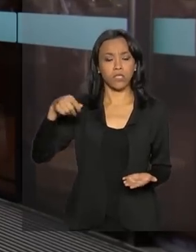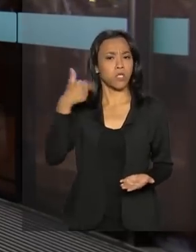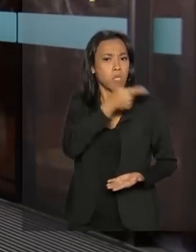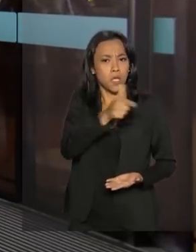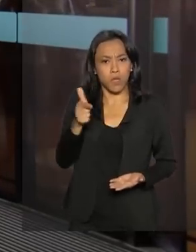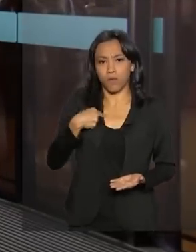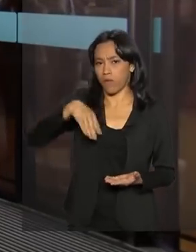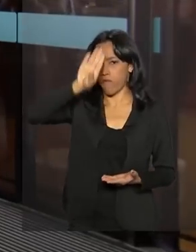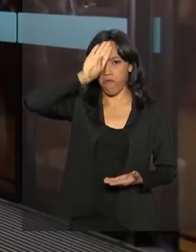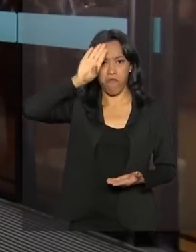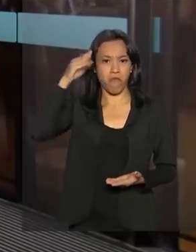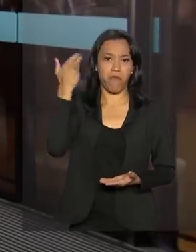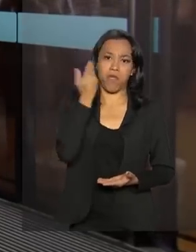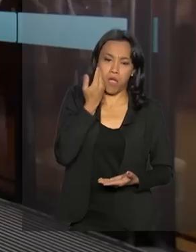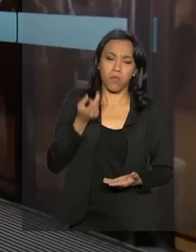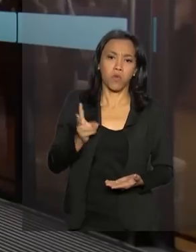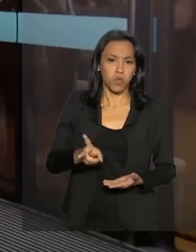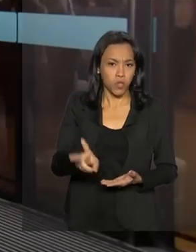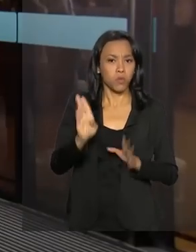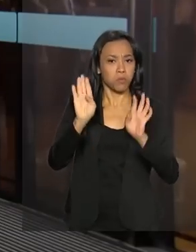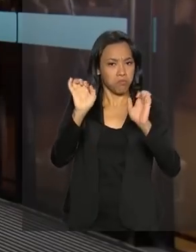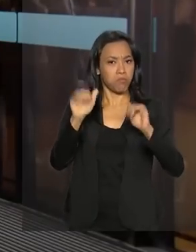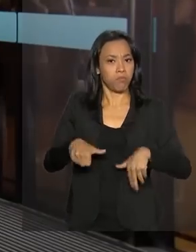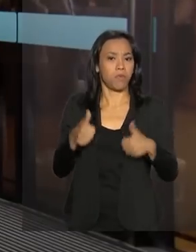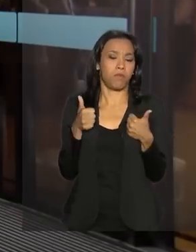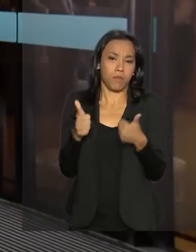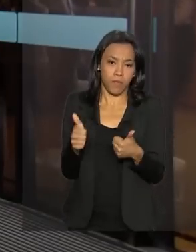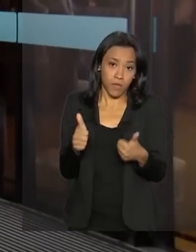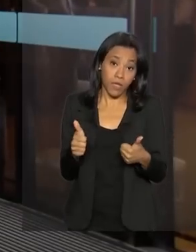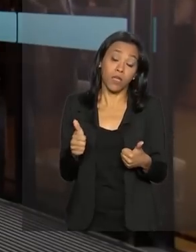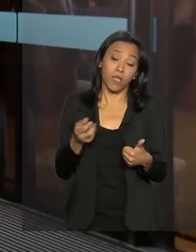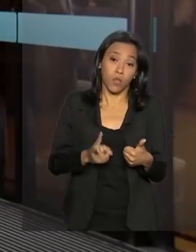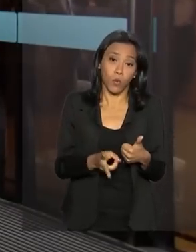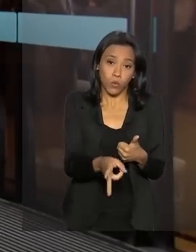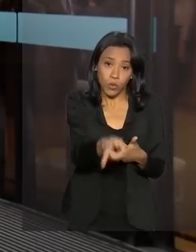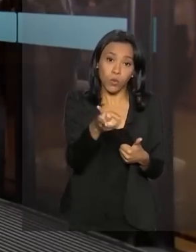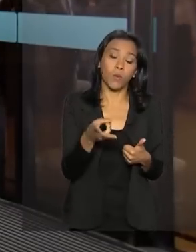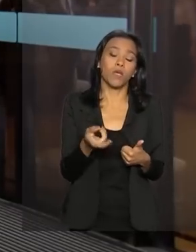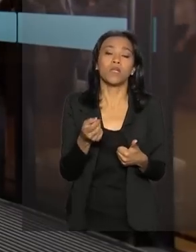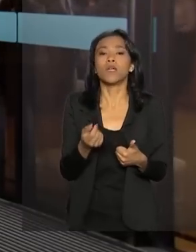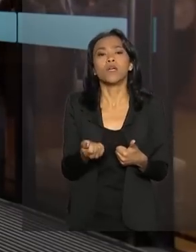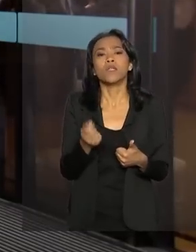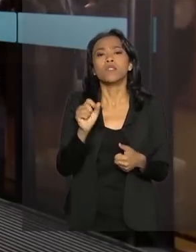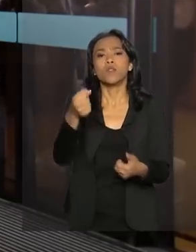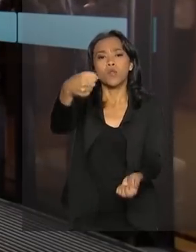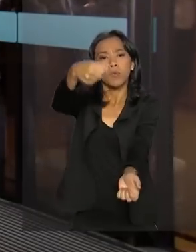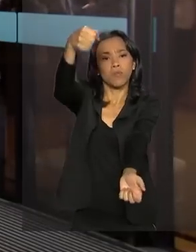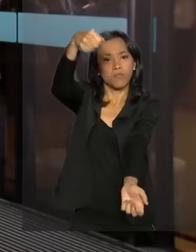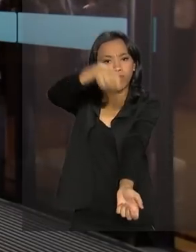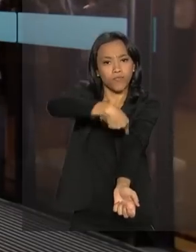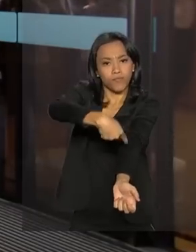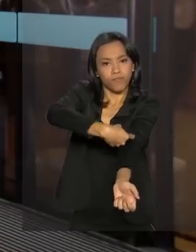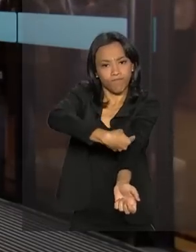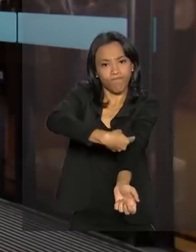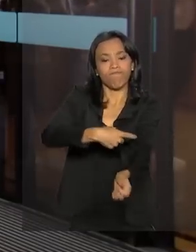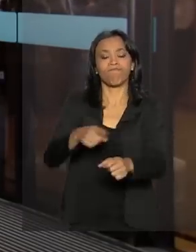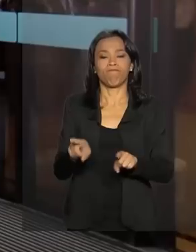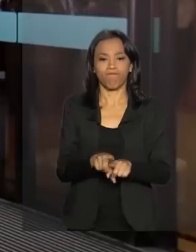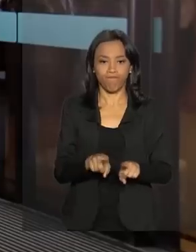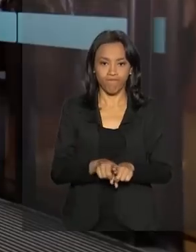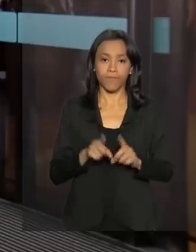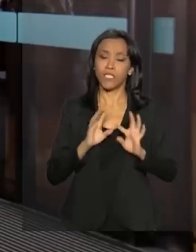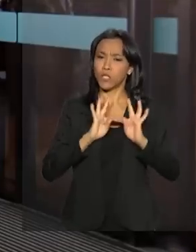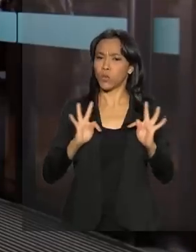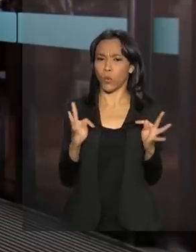febre, estável e se mantém recebendo hidratação endovenosa e também todos